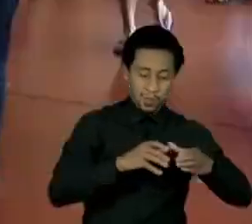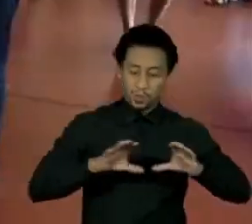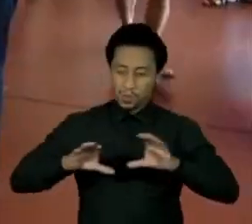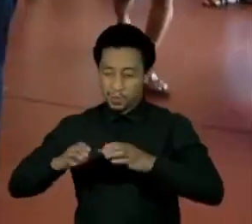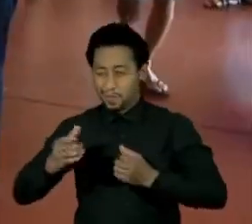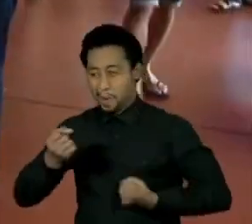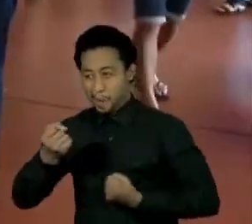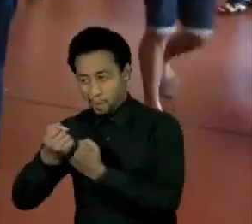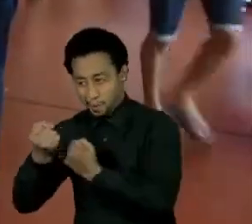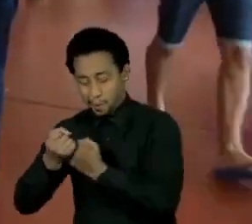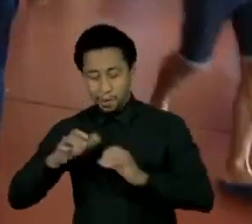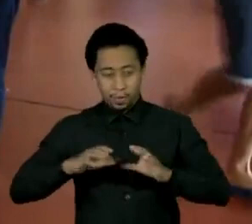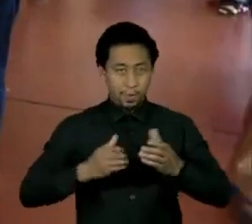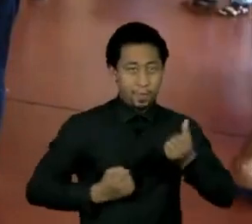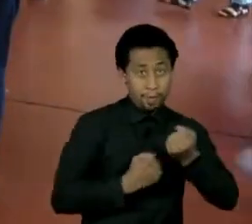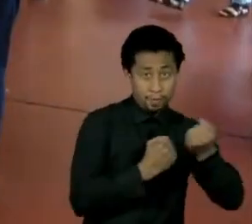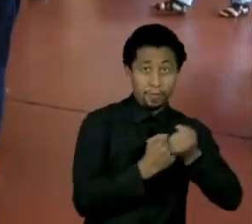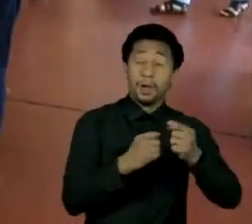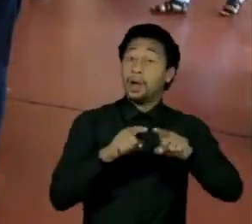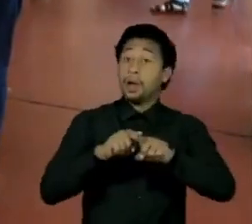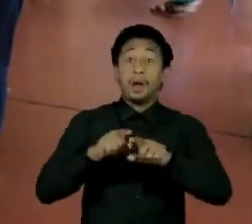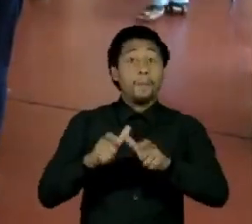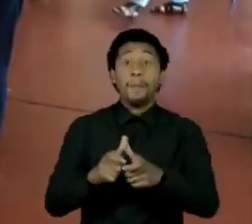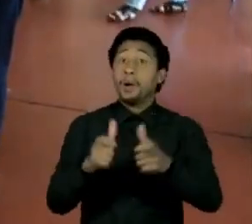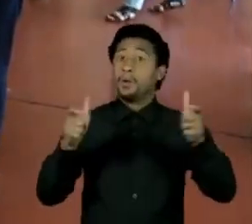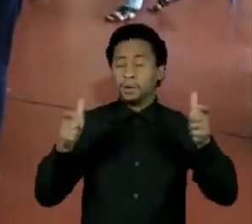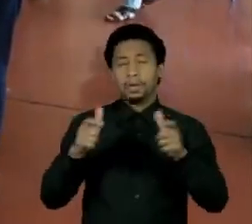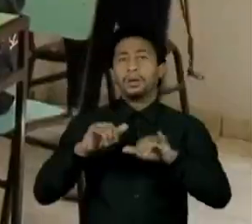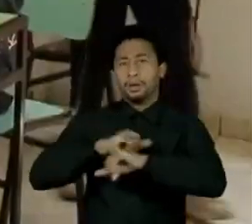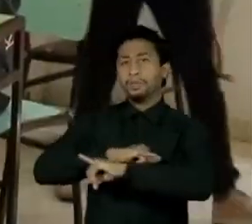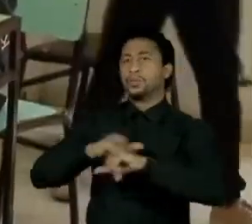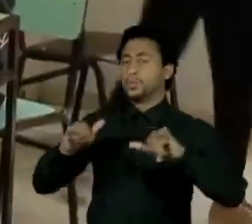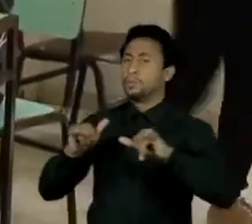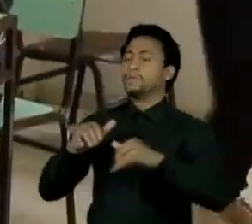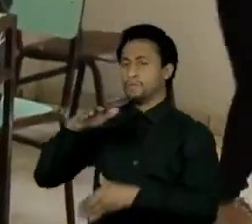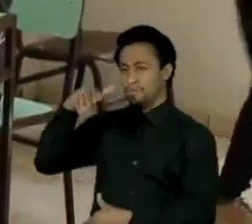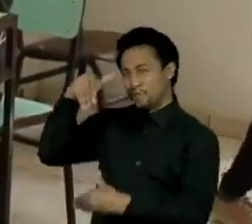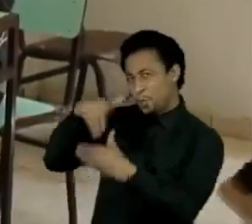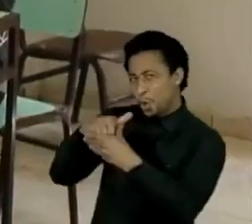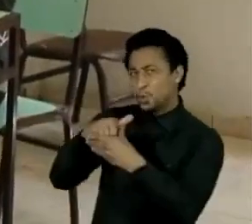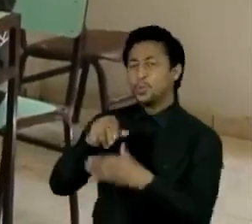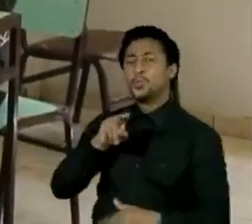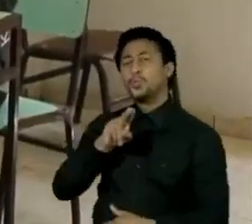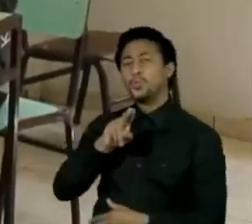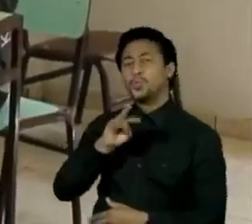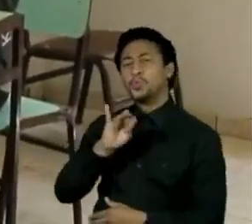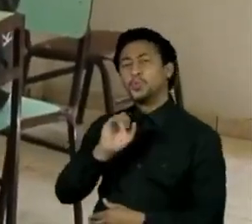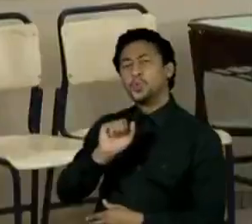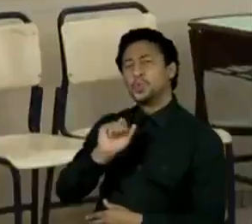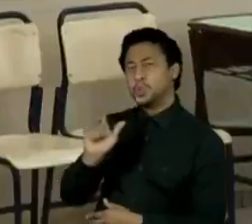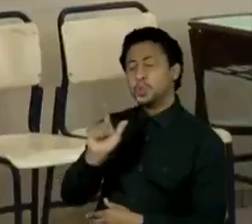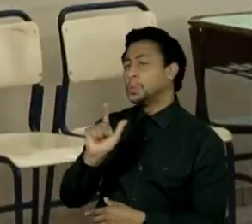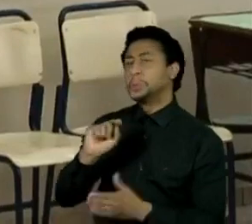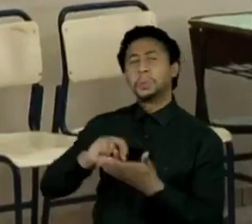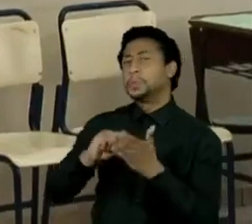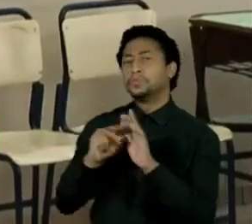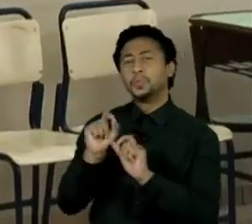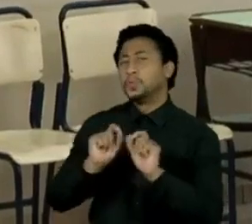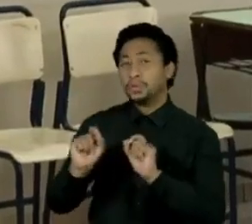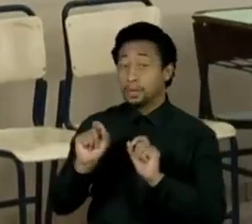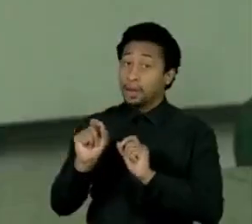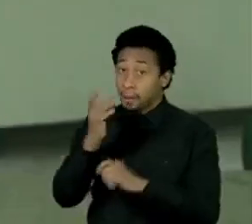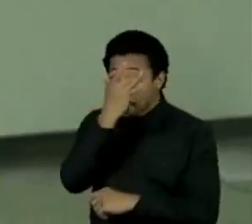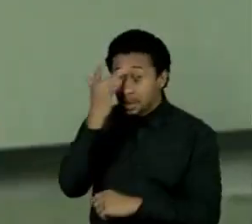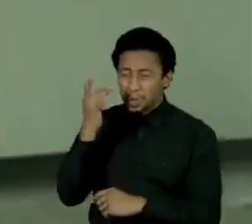do eleitor, o voto útil. Ele acontece quando a pessoa deixa de votar no candidato com quem tem mais afinidade para